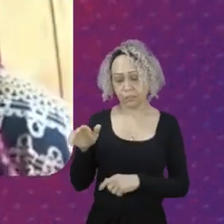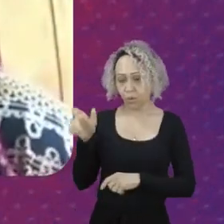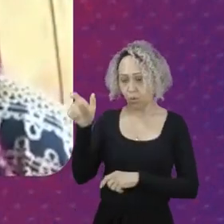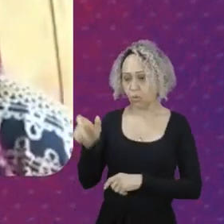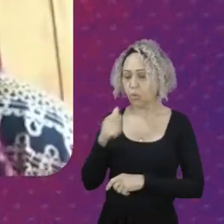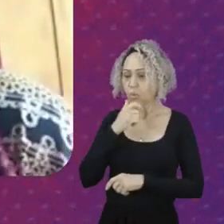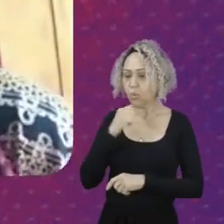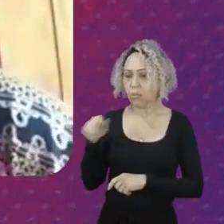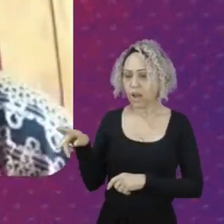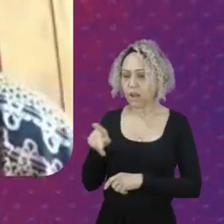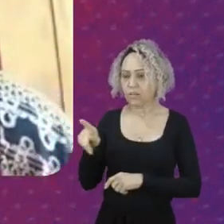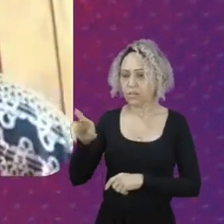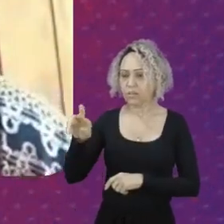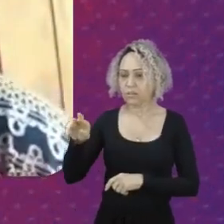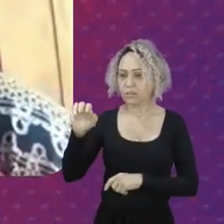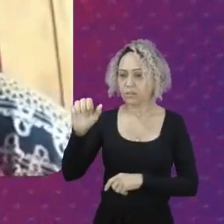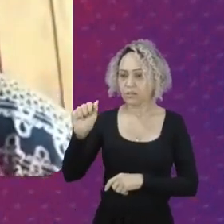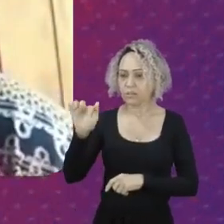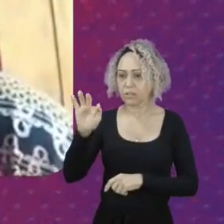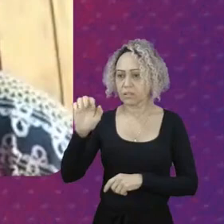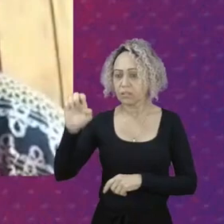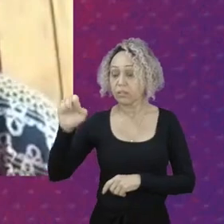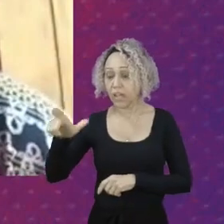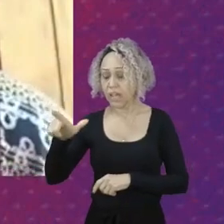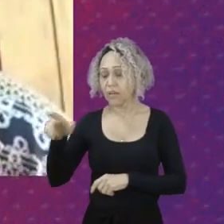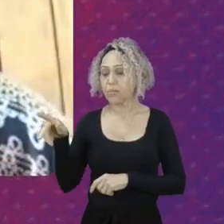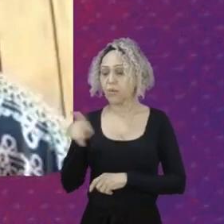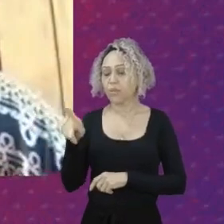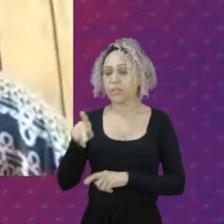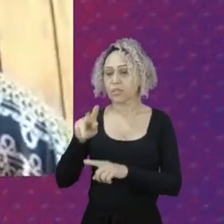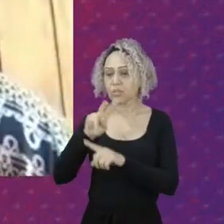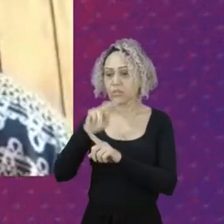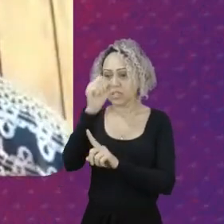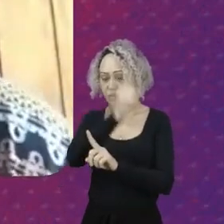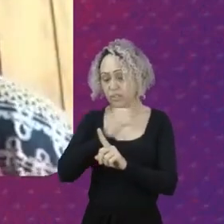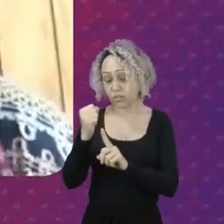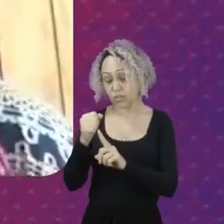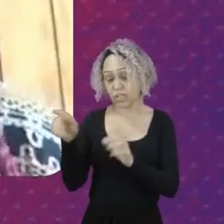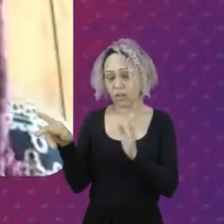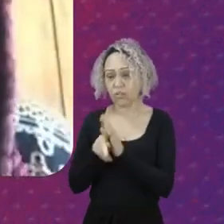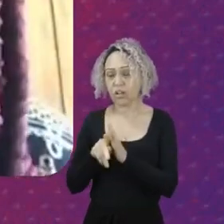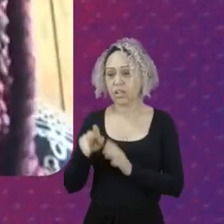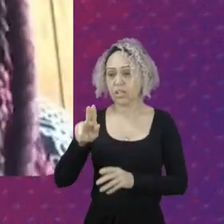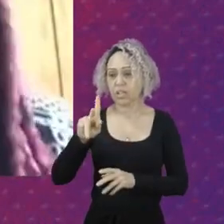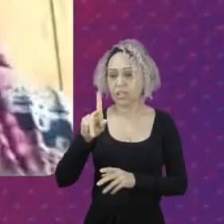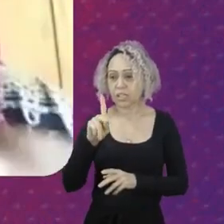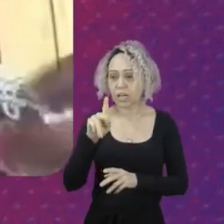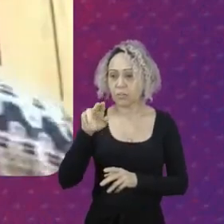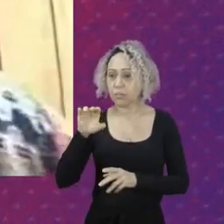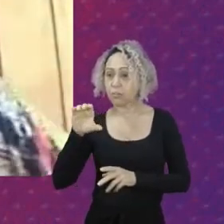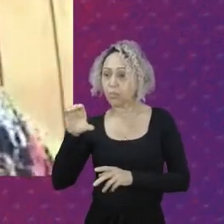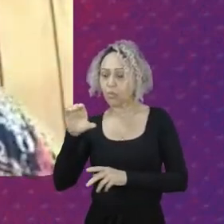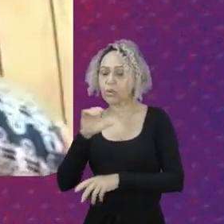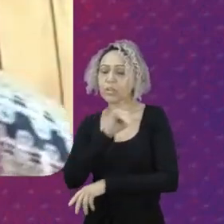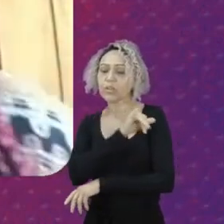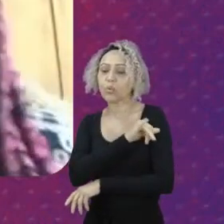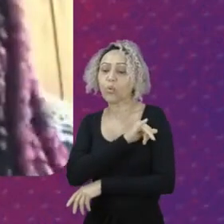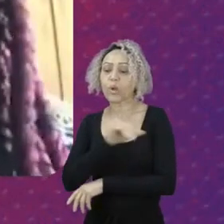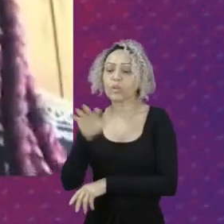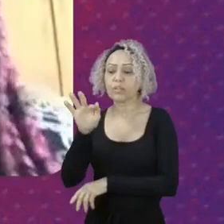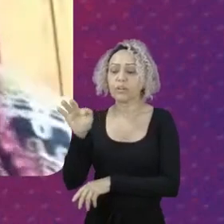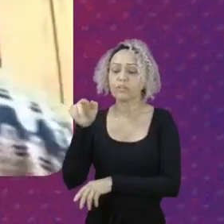Soares, professor do Serviço Social da PUC Rio de Janeiro, Rafael Soares Gonçalves, num atraso